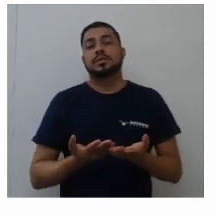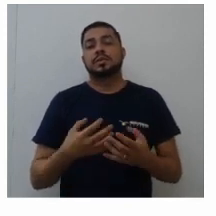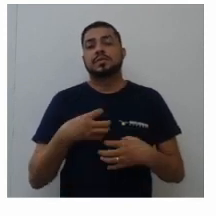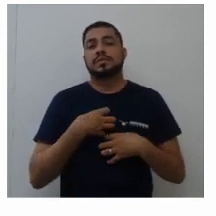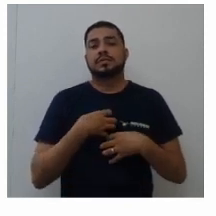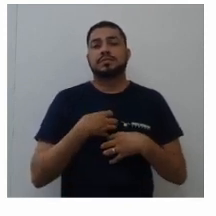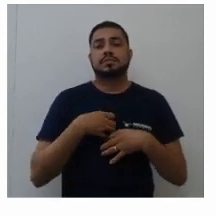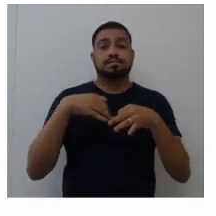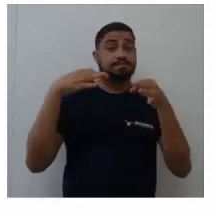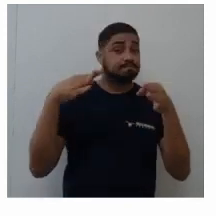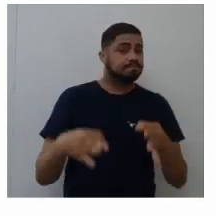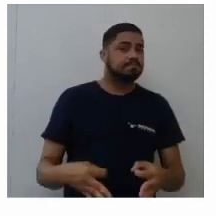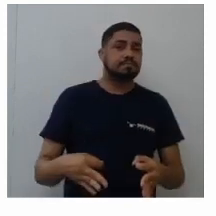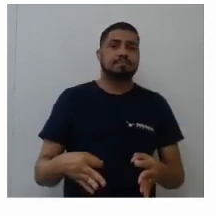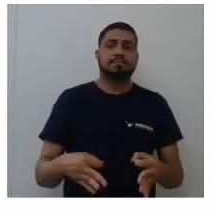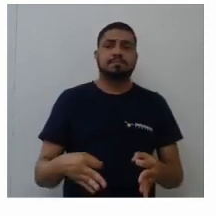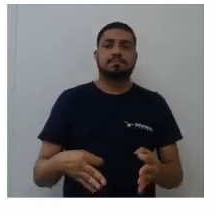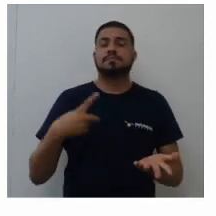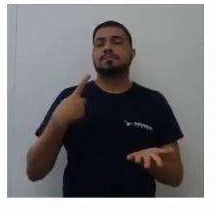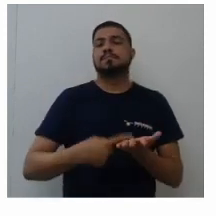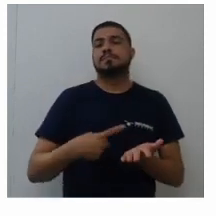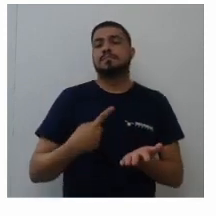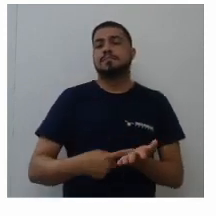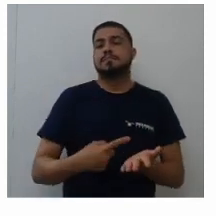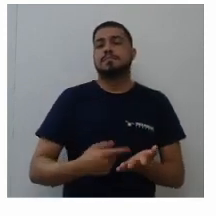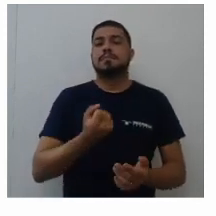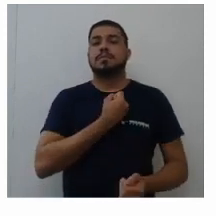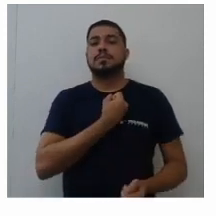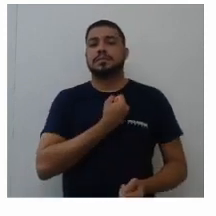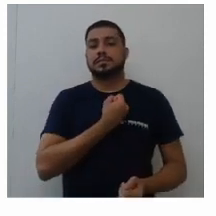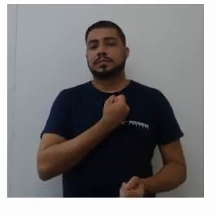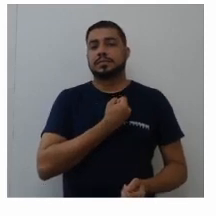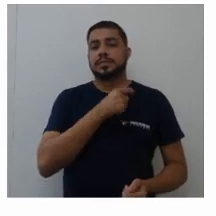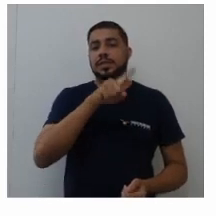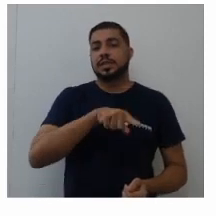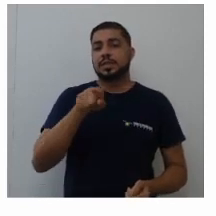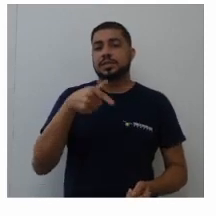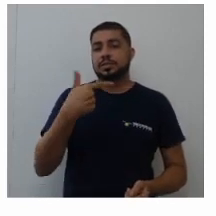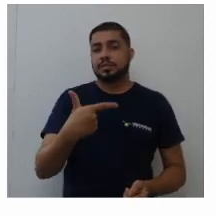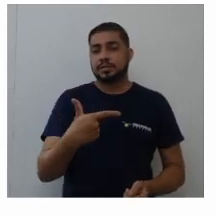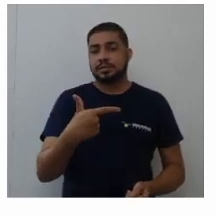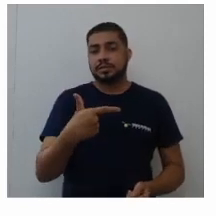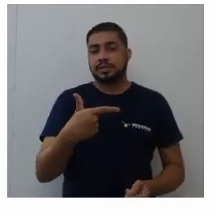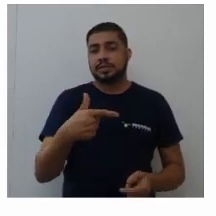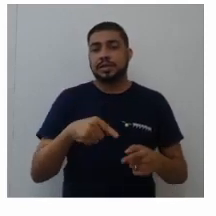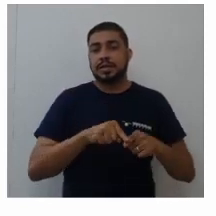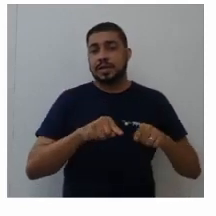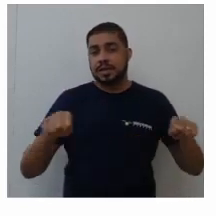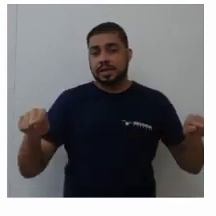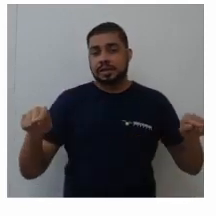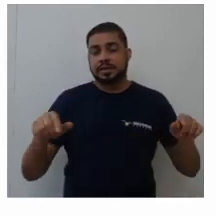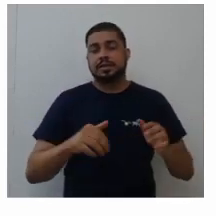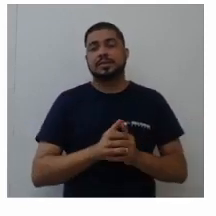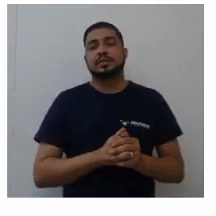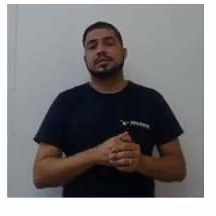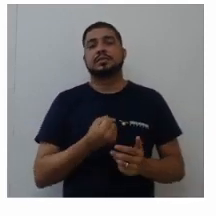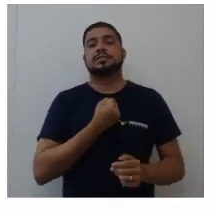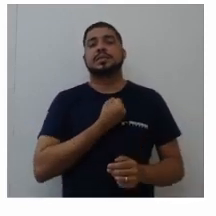forma correta de marcar o número raiz de 2 na reta numérica?